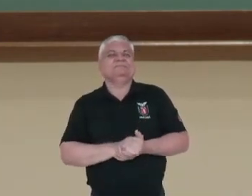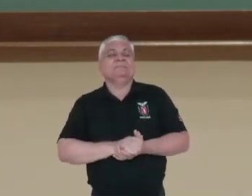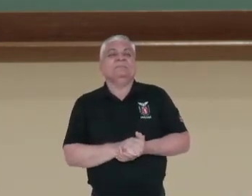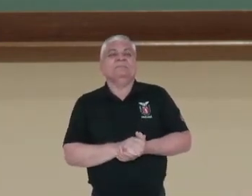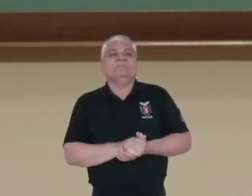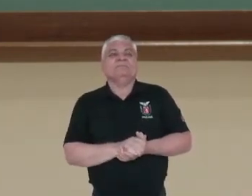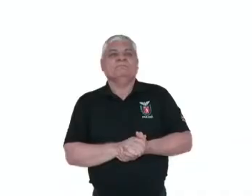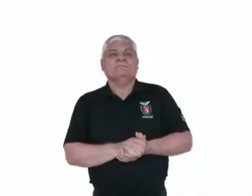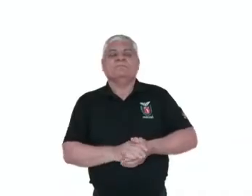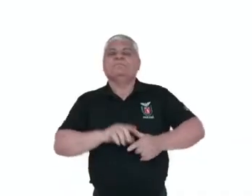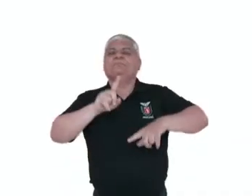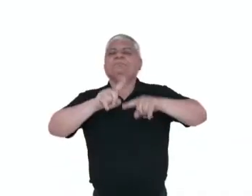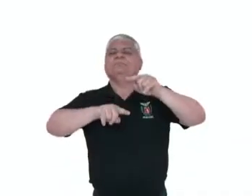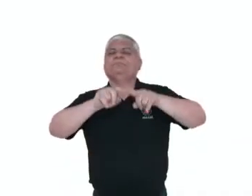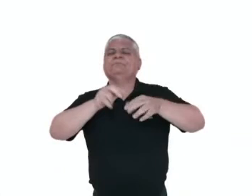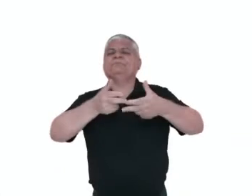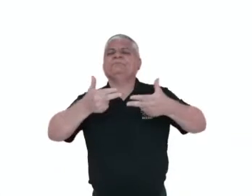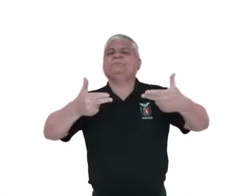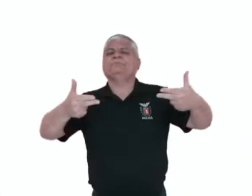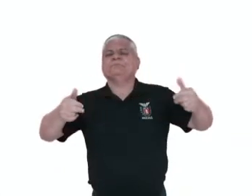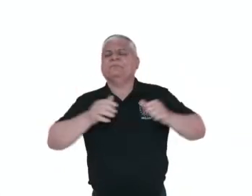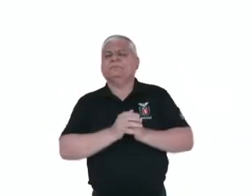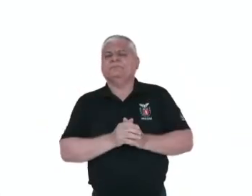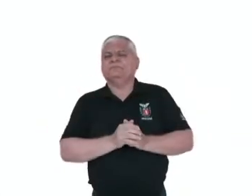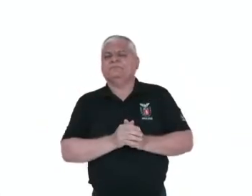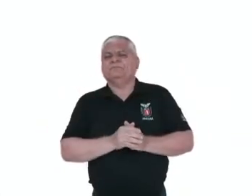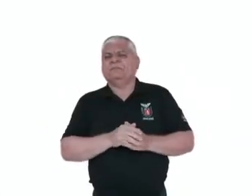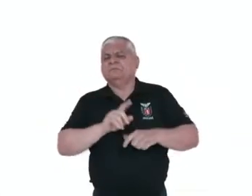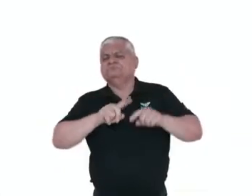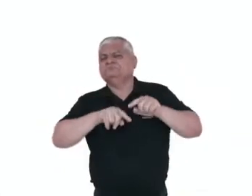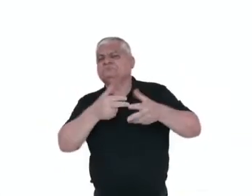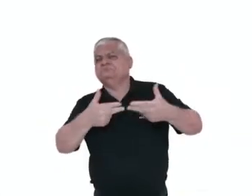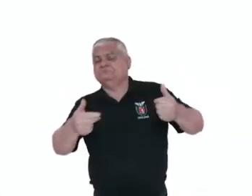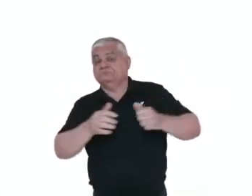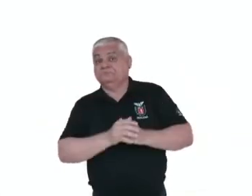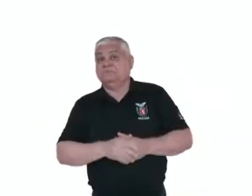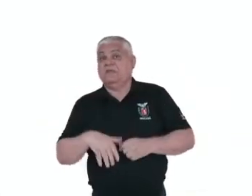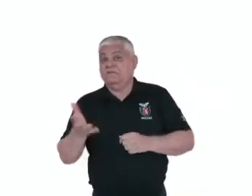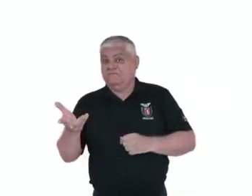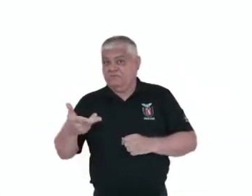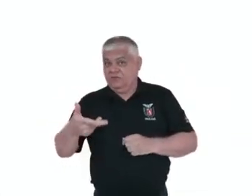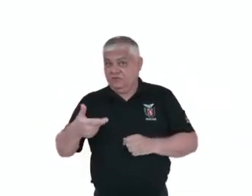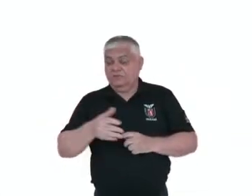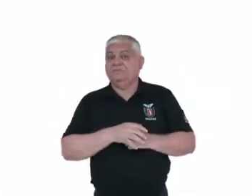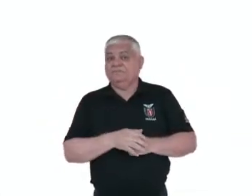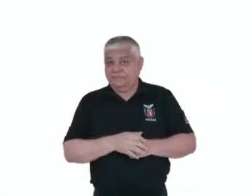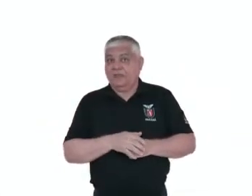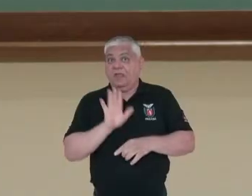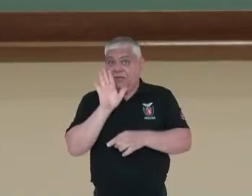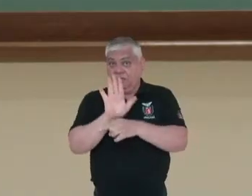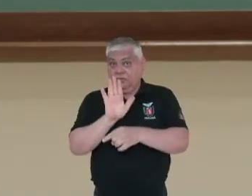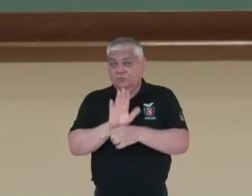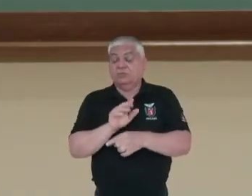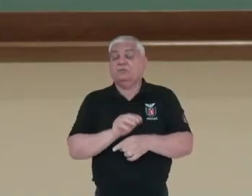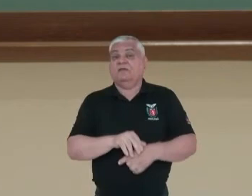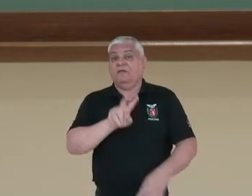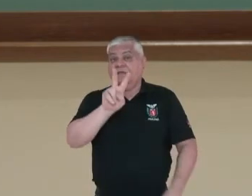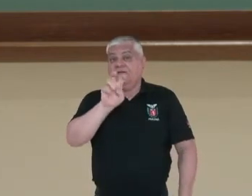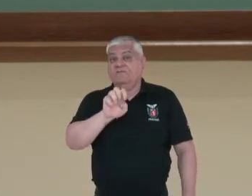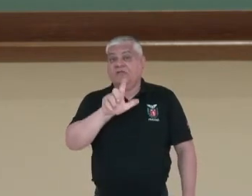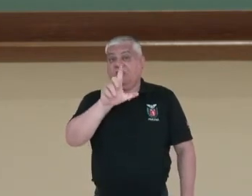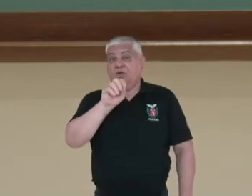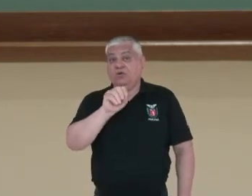os seus elementos a capacidade física quais são os elementos que formam a velocidade que são ações vigorosas